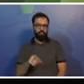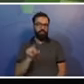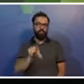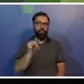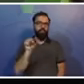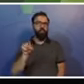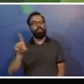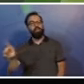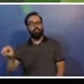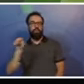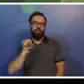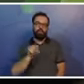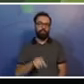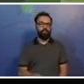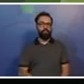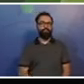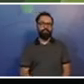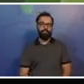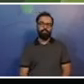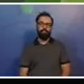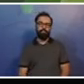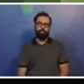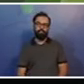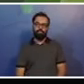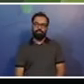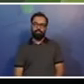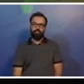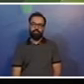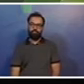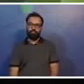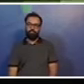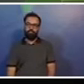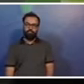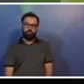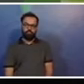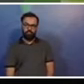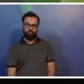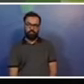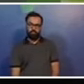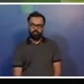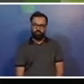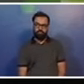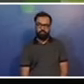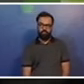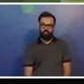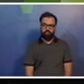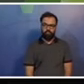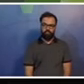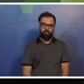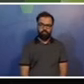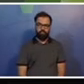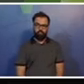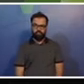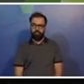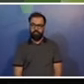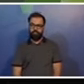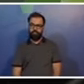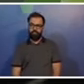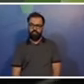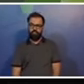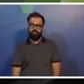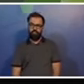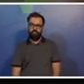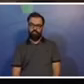escolhem qual vocês acham mais fácil. Eu fui por essa que eu acho, não, fui pela outra. Não, fui por